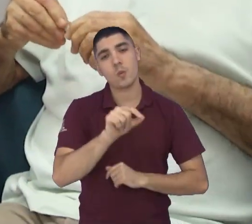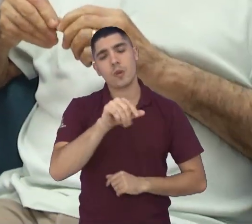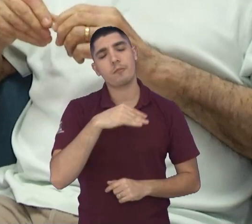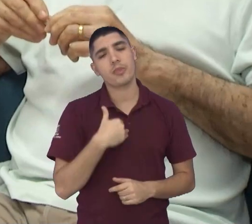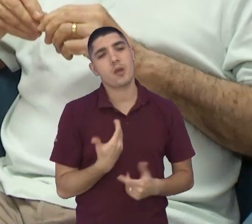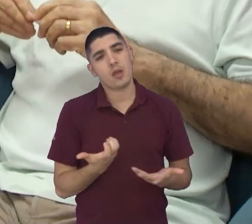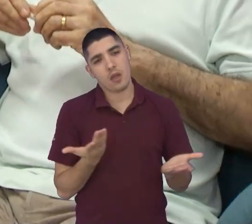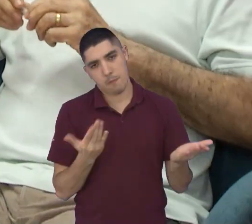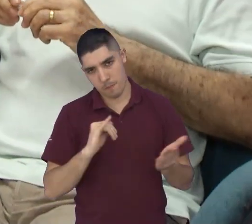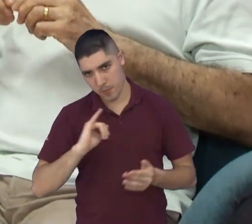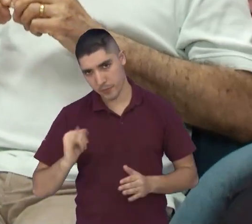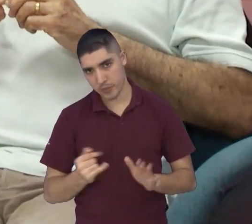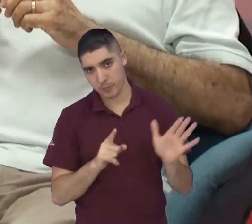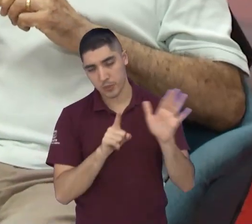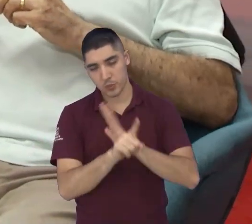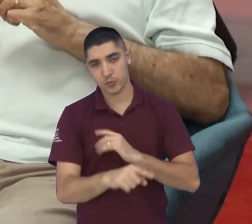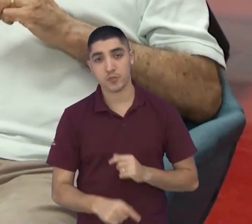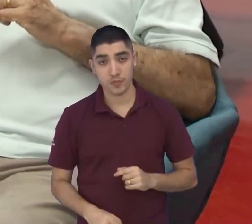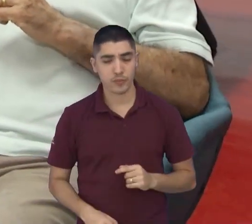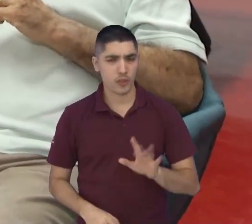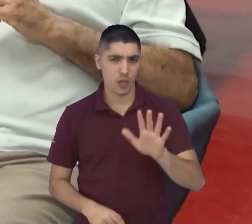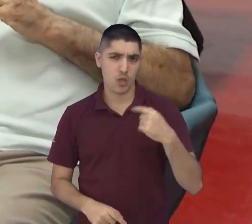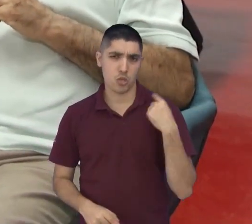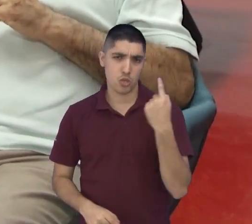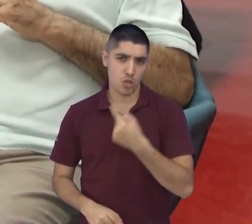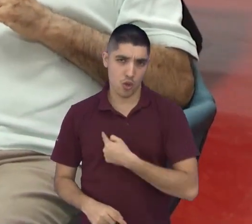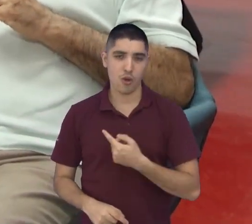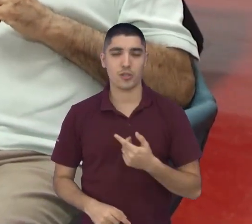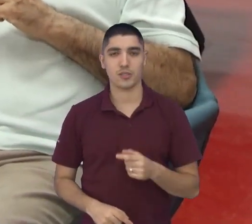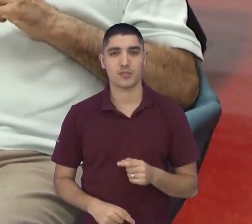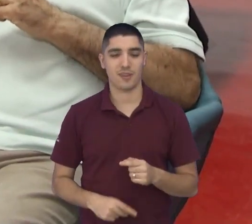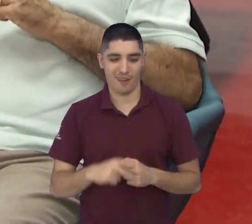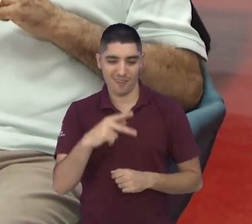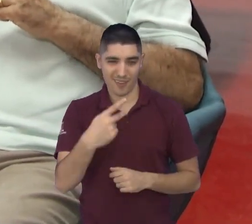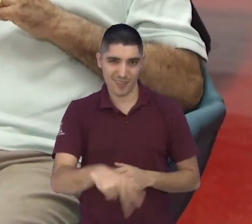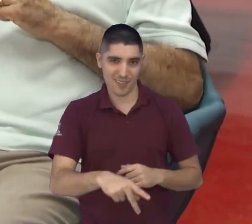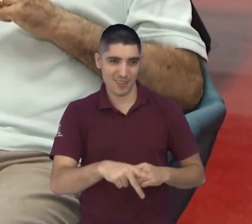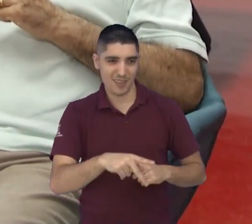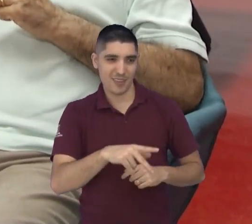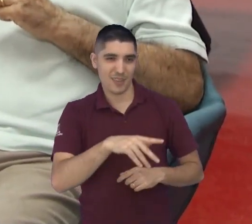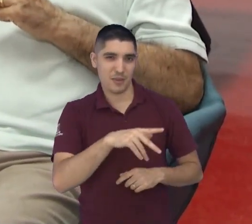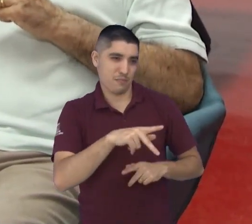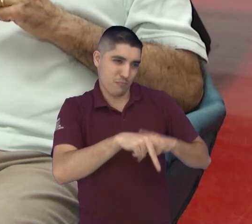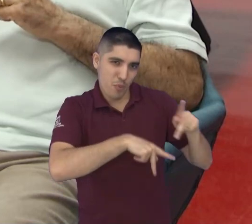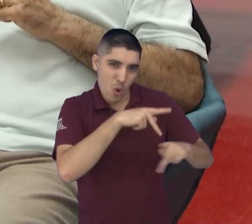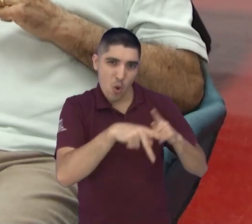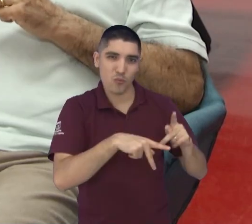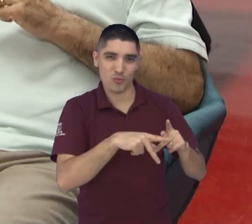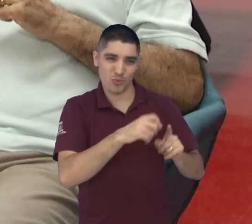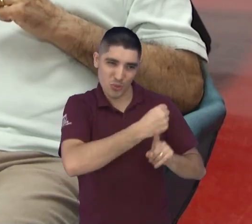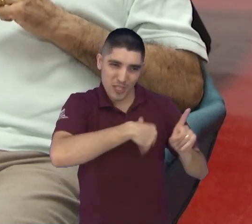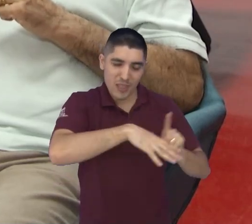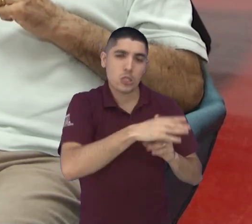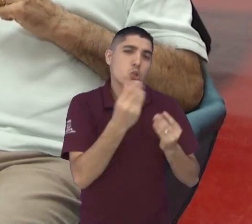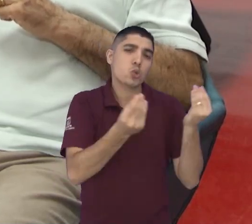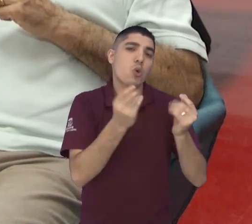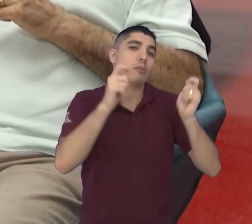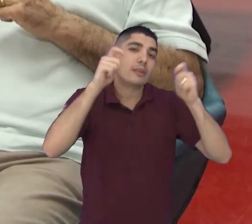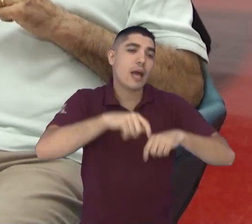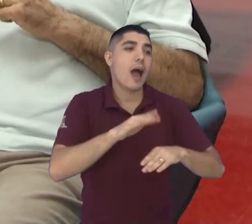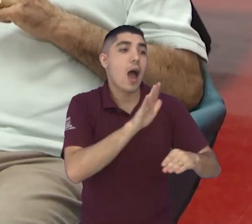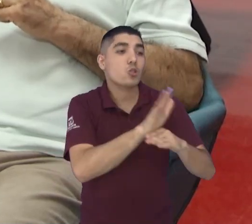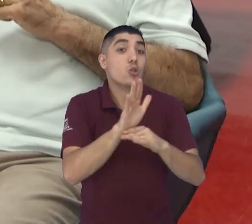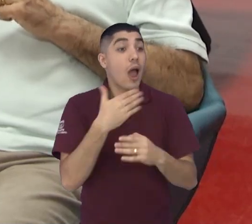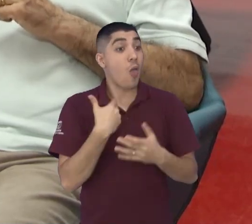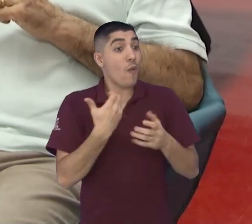para você, então, nós, população, como nós podemos ajudar? Então, por exemplo, se tem algo que a gente